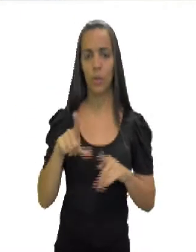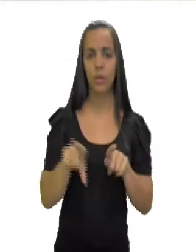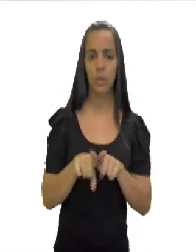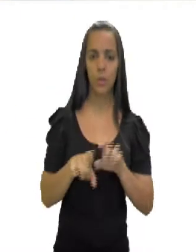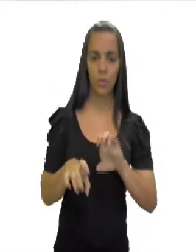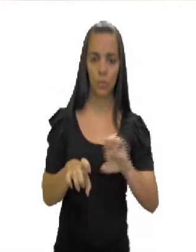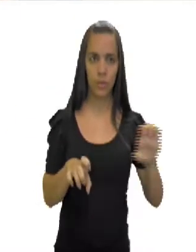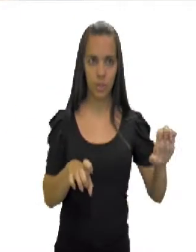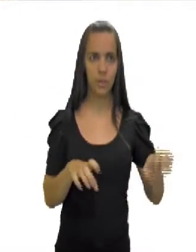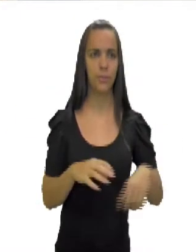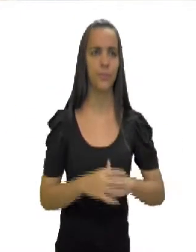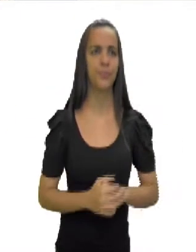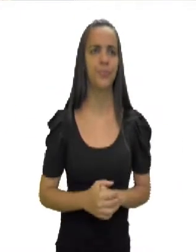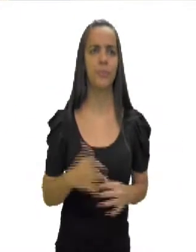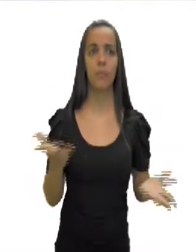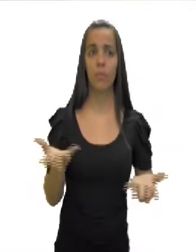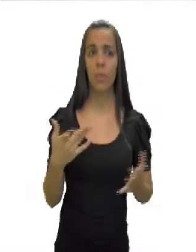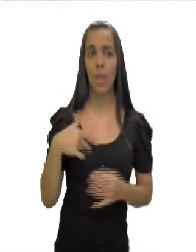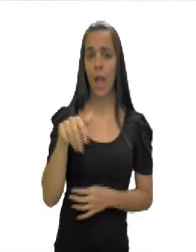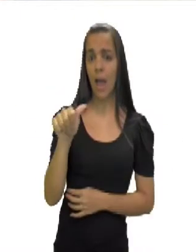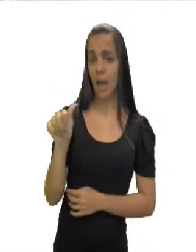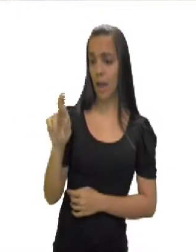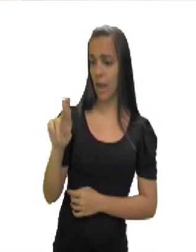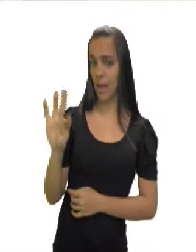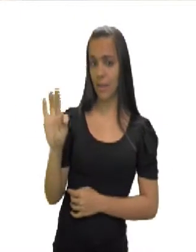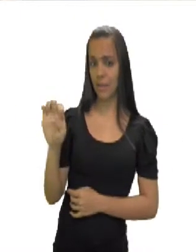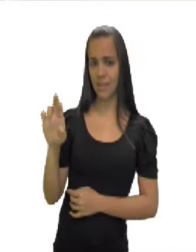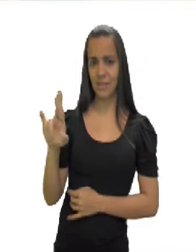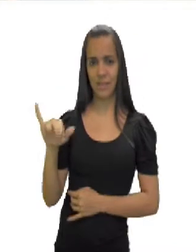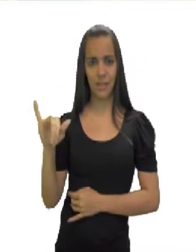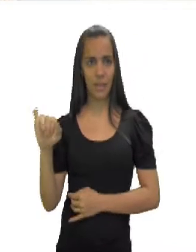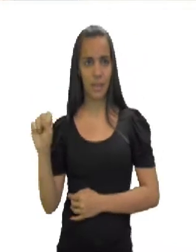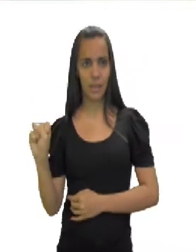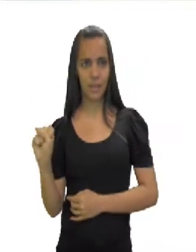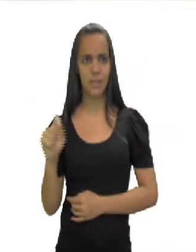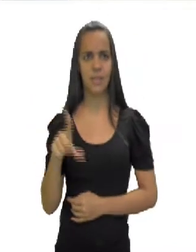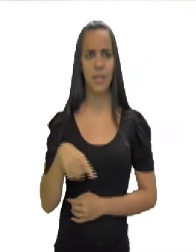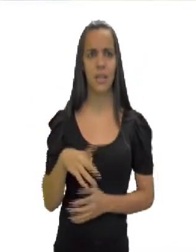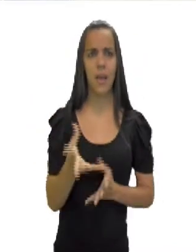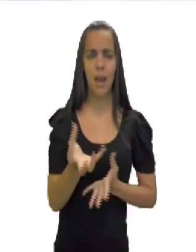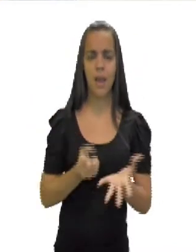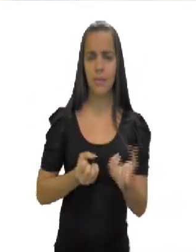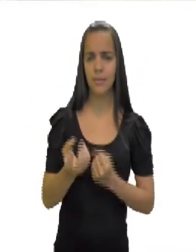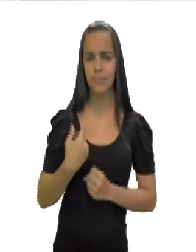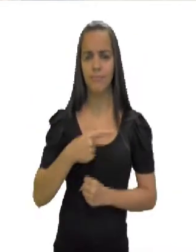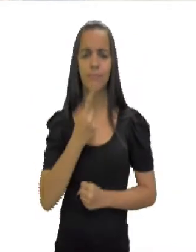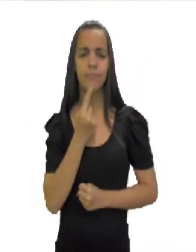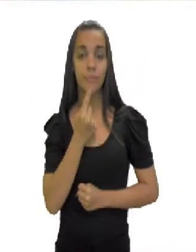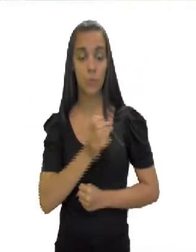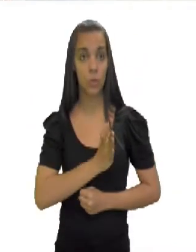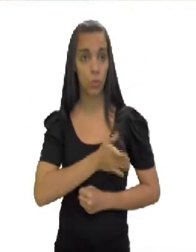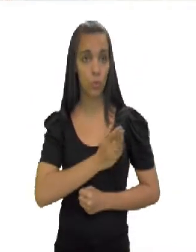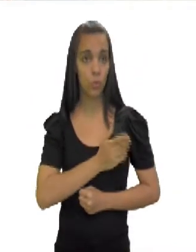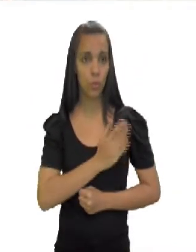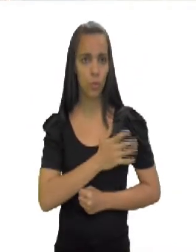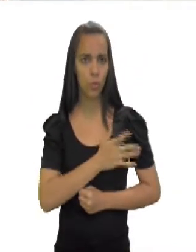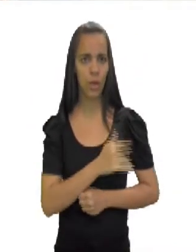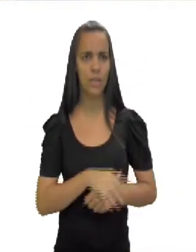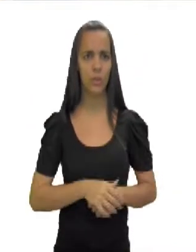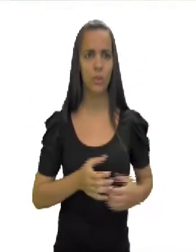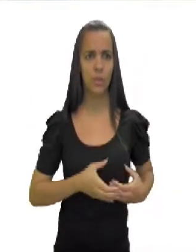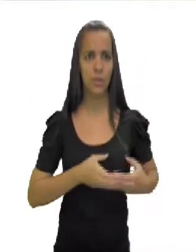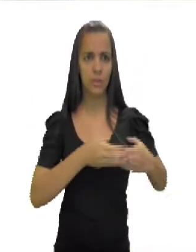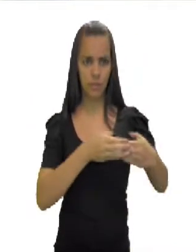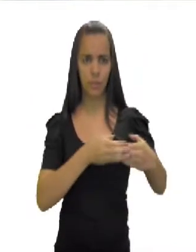artérias recebem o sangue no coração. Suas paredes são espessas e resistentes. Os